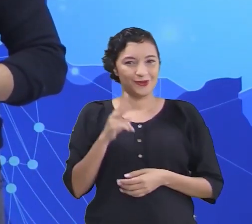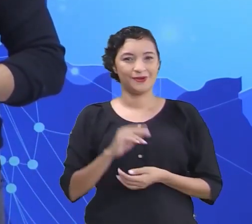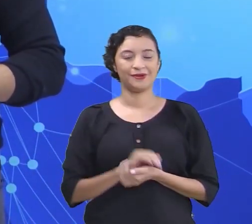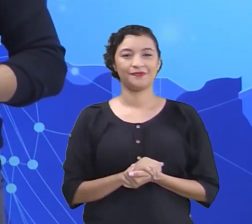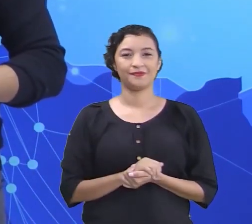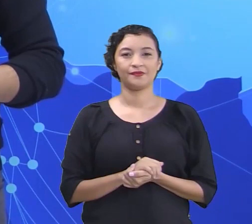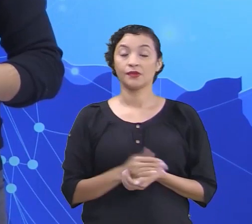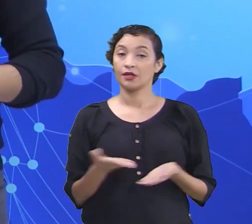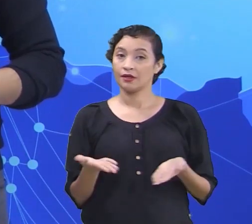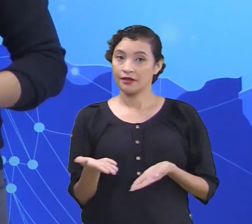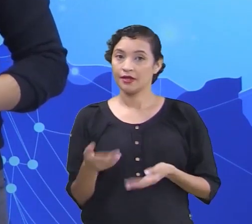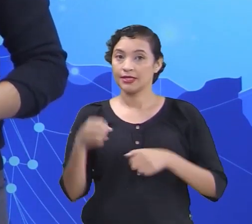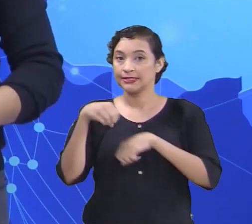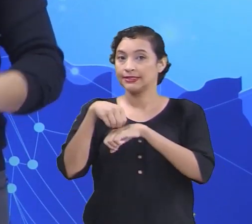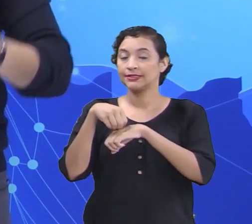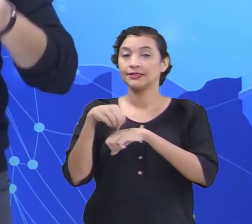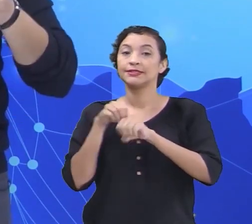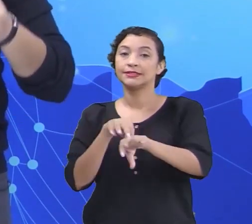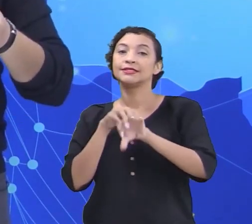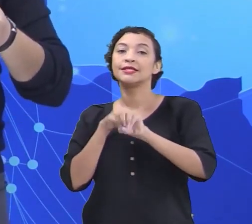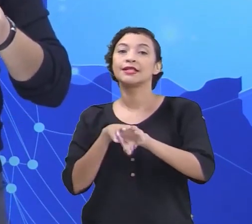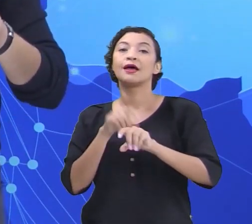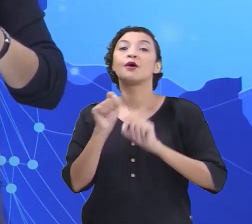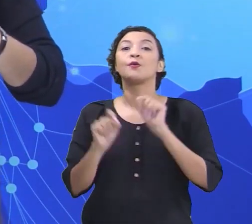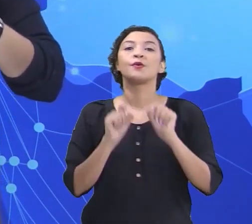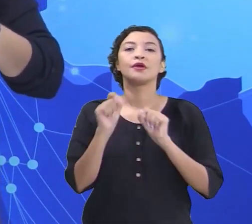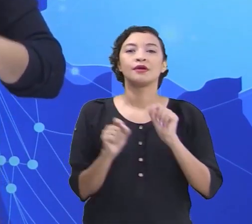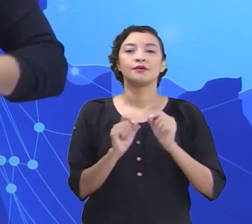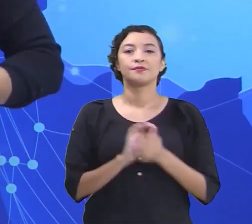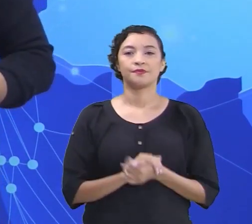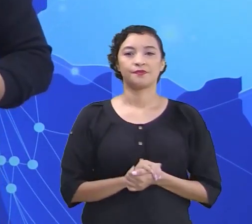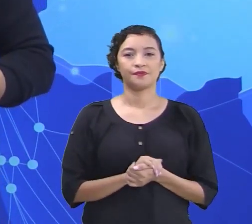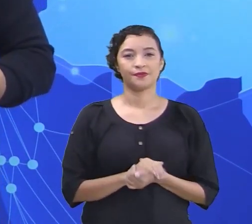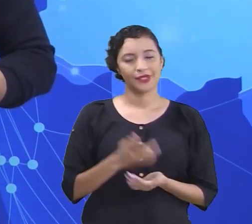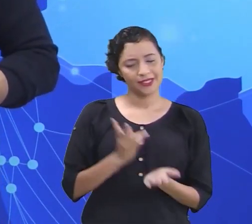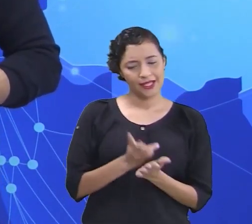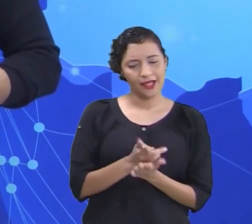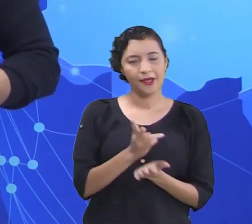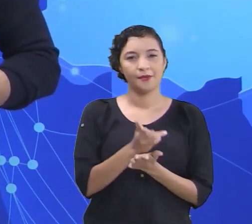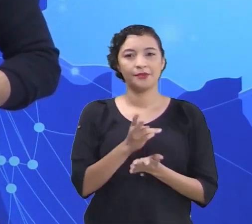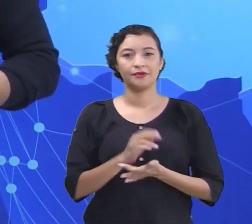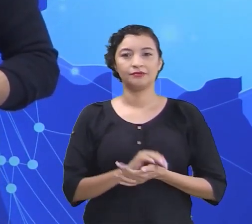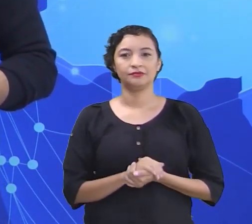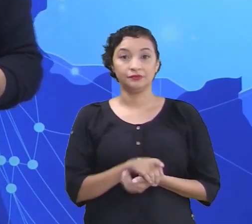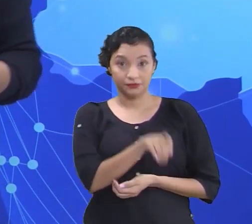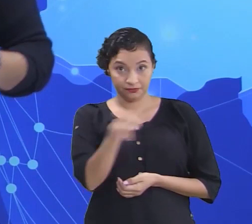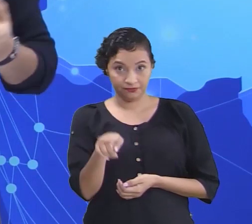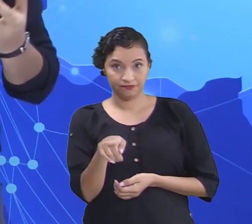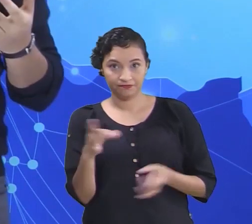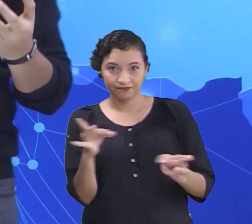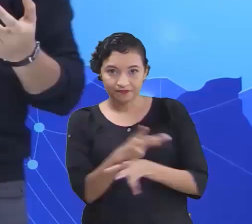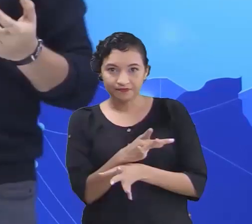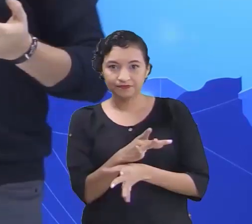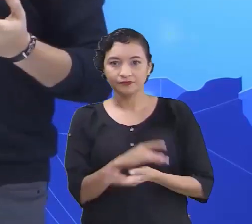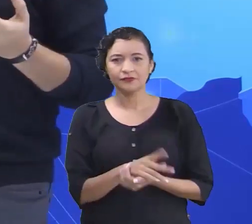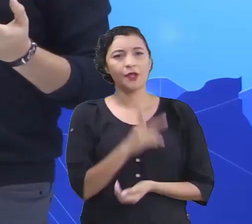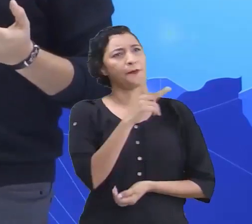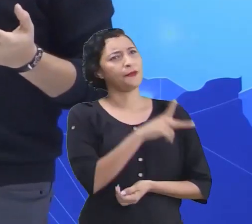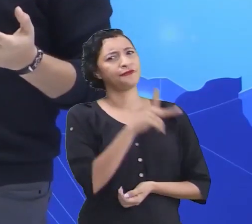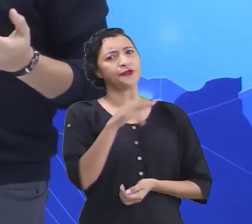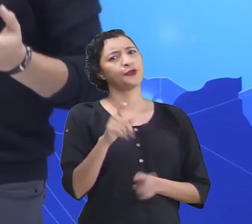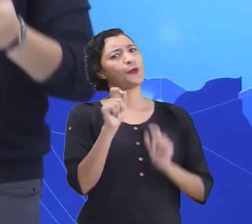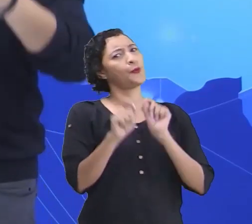ensinar uma coisa que eu quero terminar nossas aulas de história fazendo sempre isso. Vocês estão prontos? Professor, o que o senhor